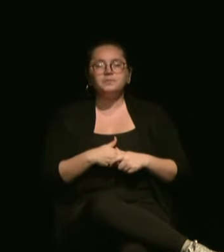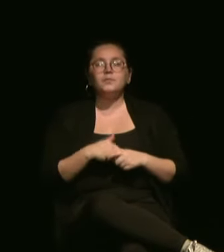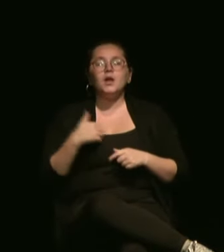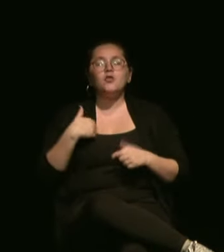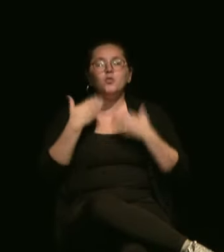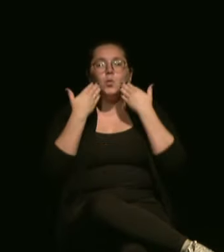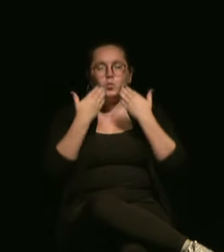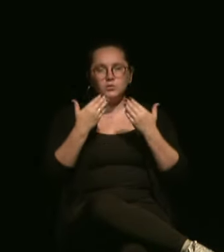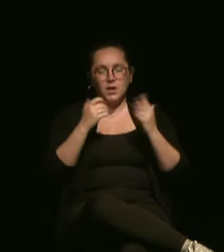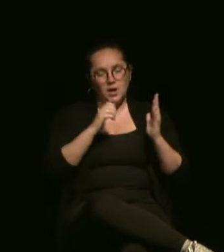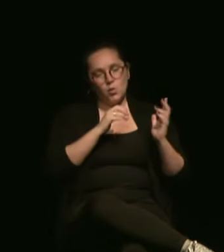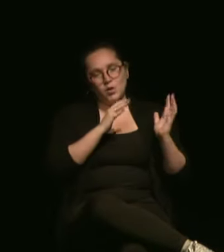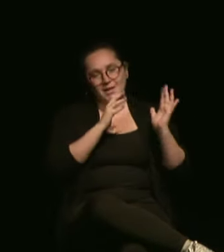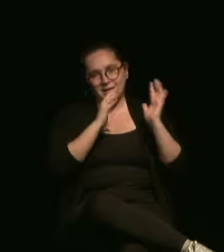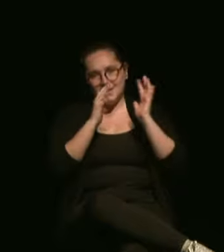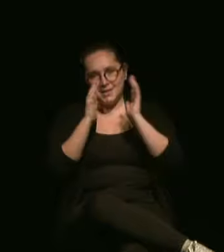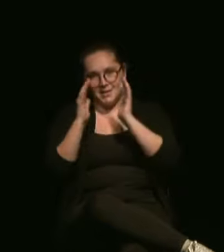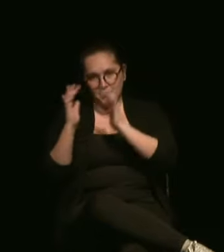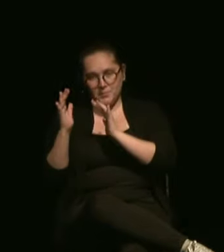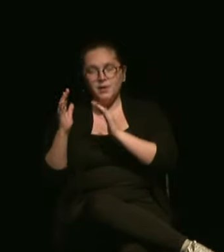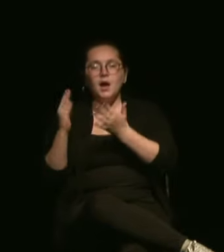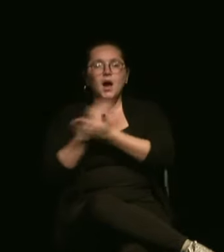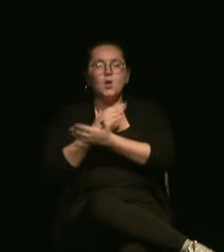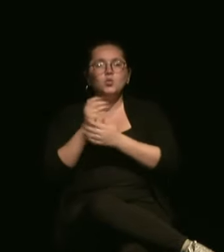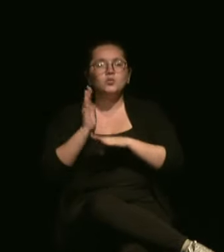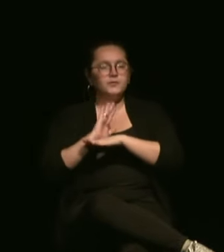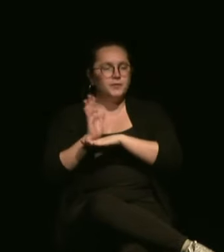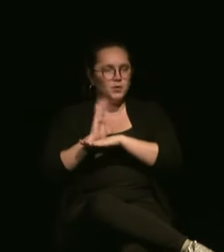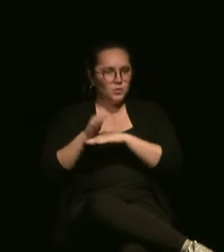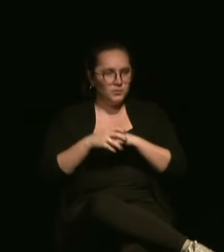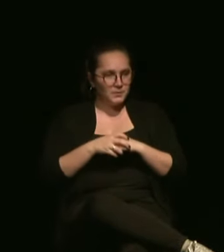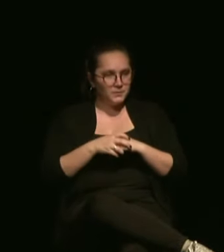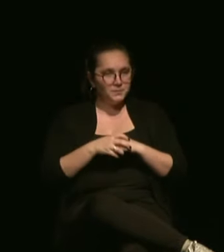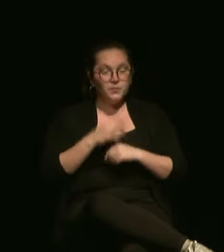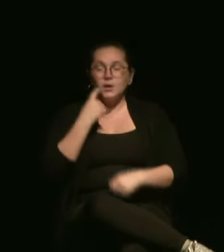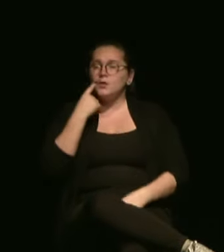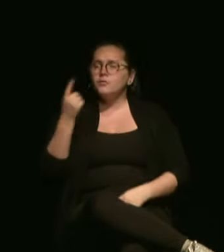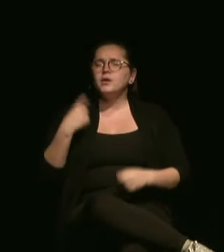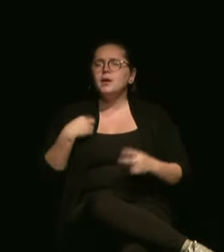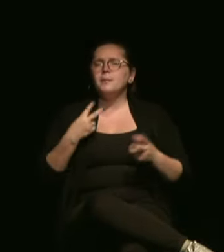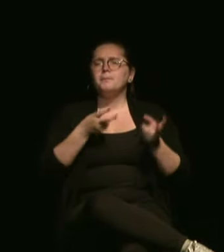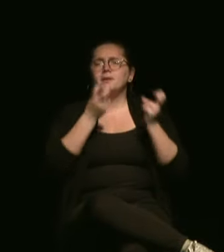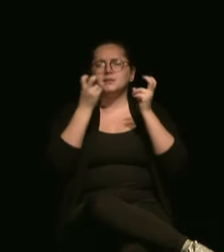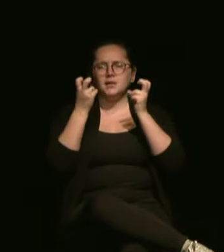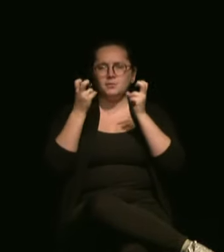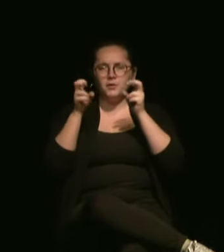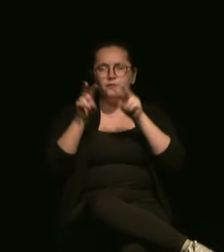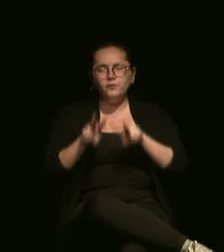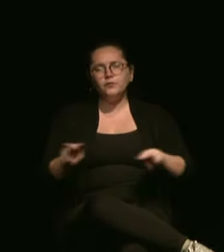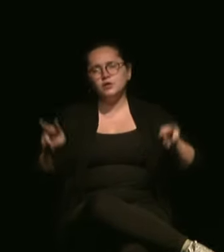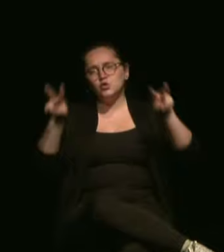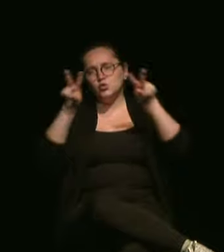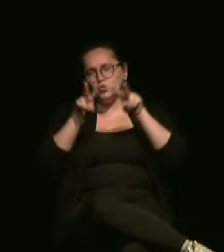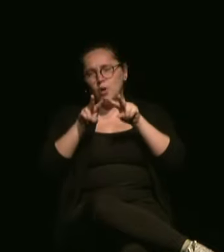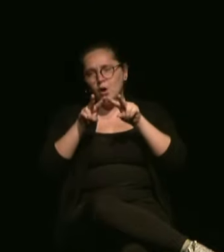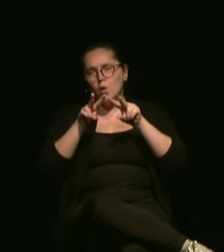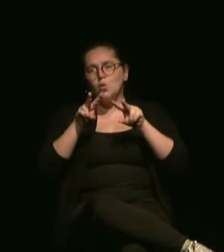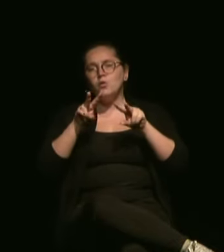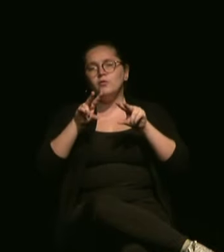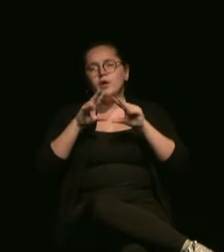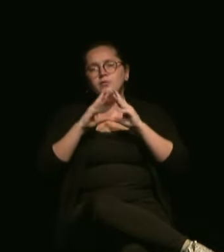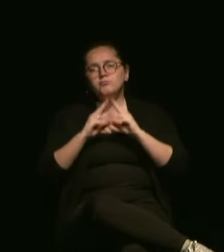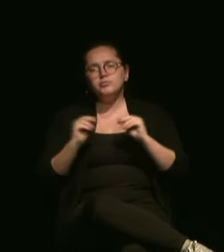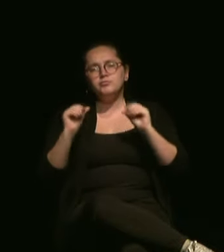um clipe cronológico de alguns filmes do Coutinho. E percebam como os elementos visuais vão